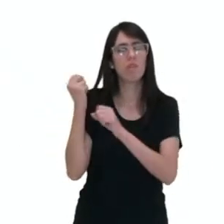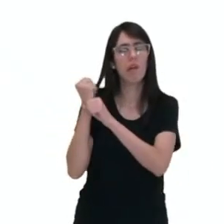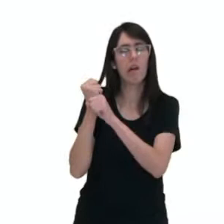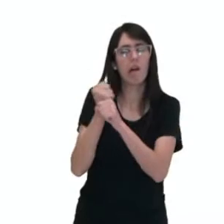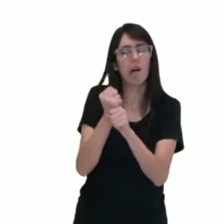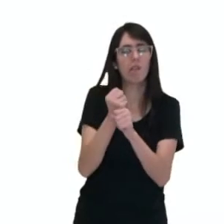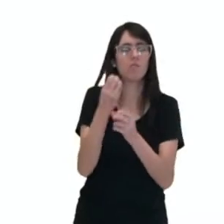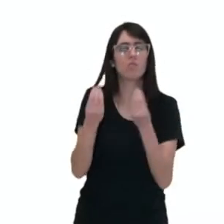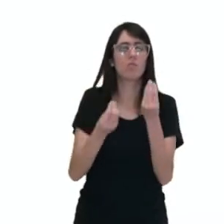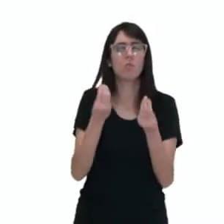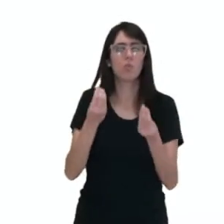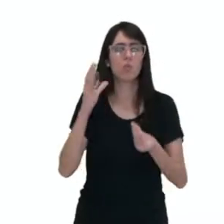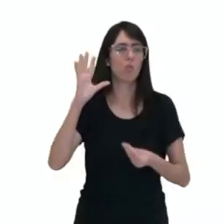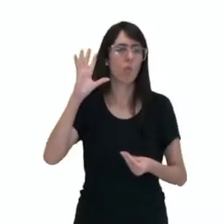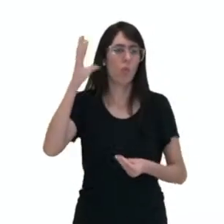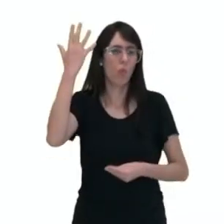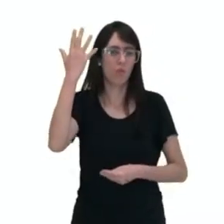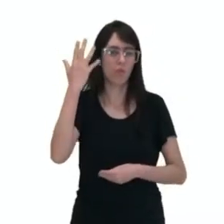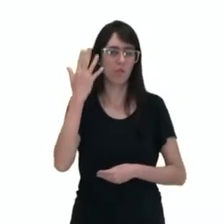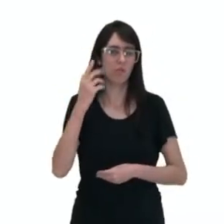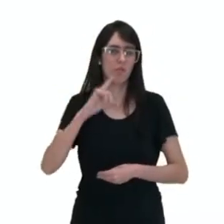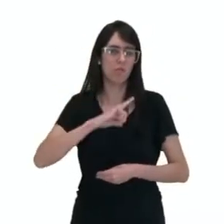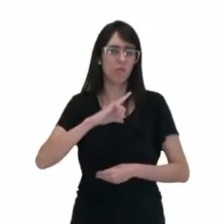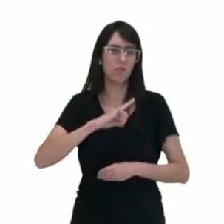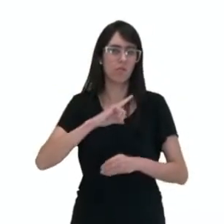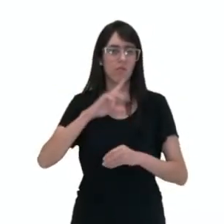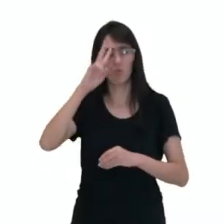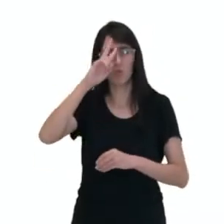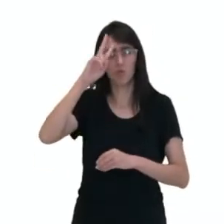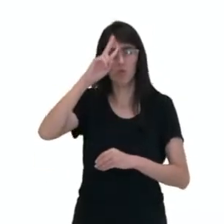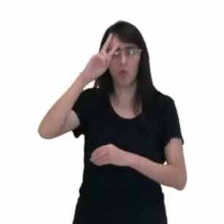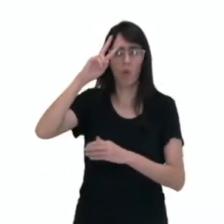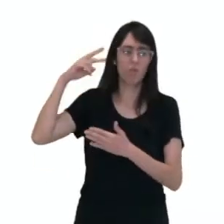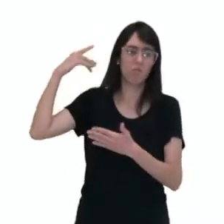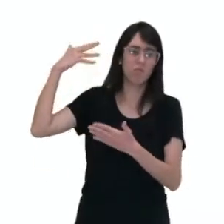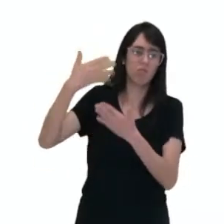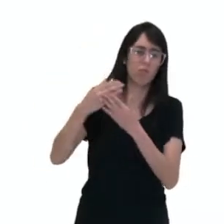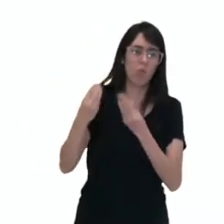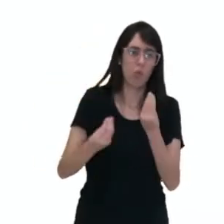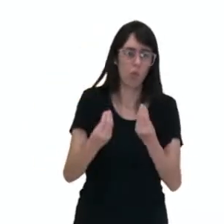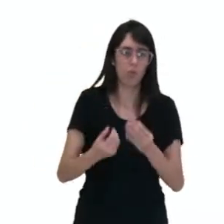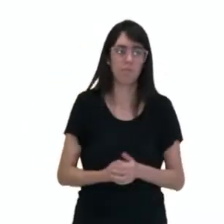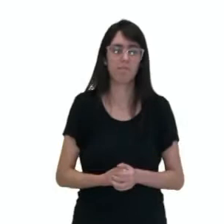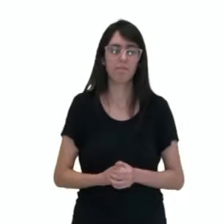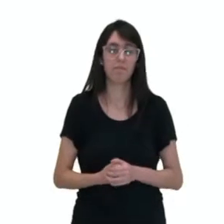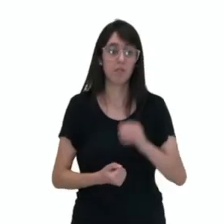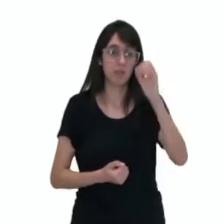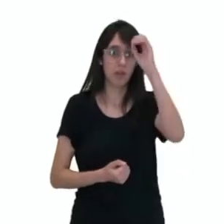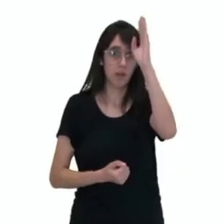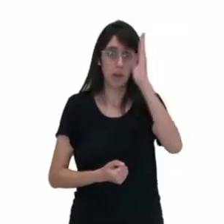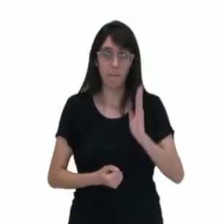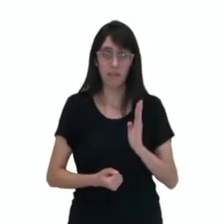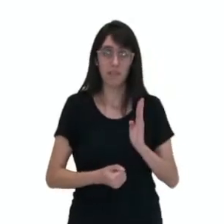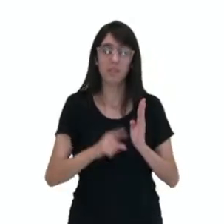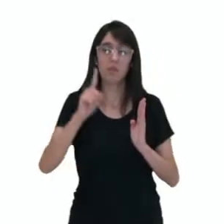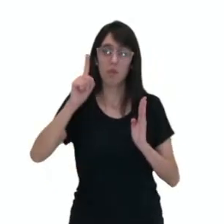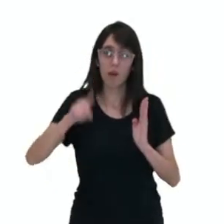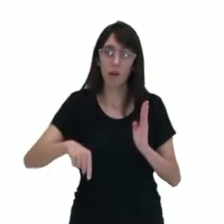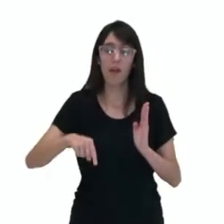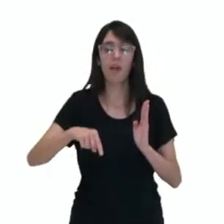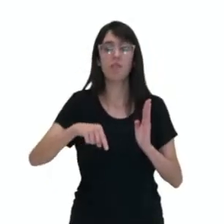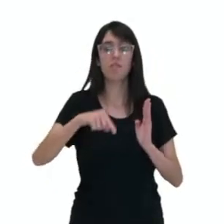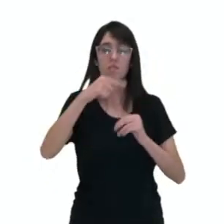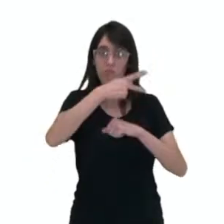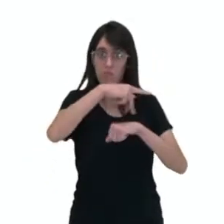décadas e, inclusive, de toda a sua história. Tá? O Brasil é um dos países com os